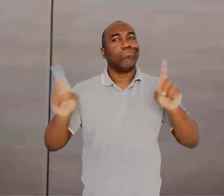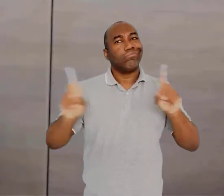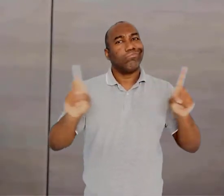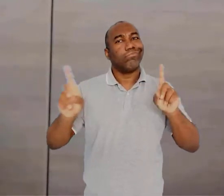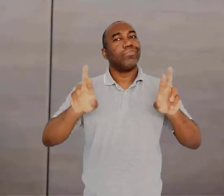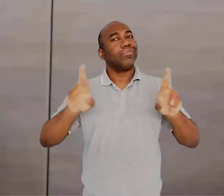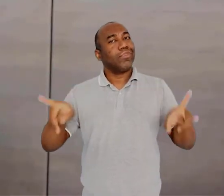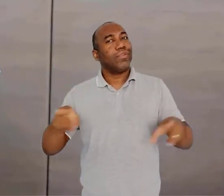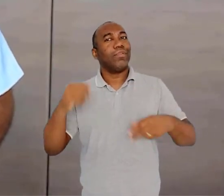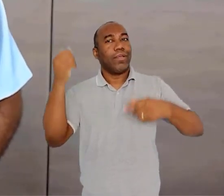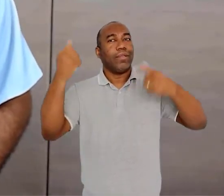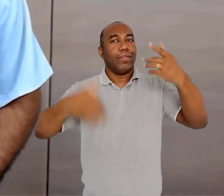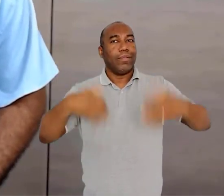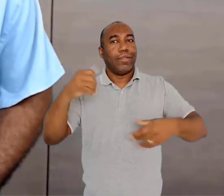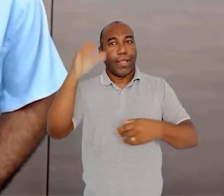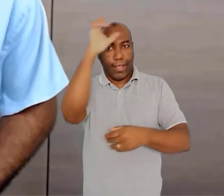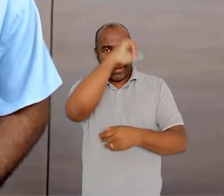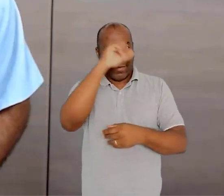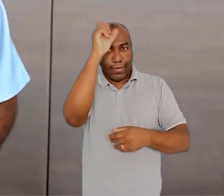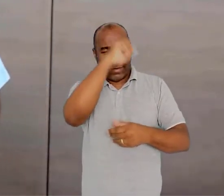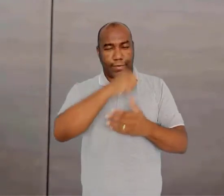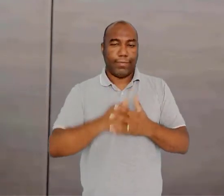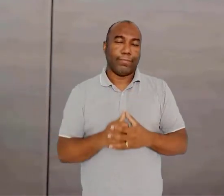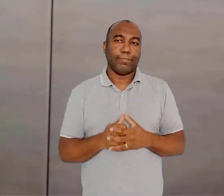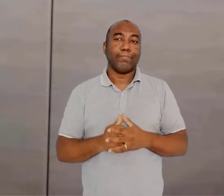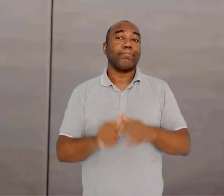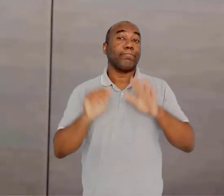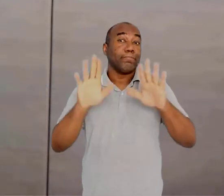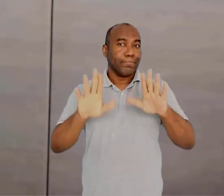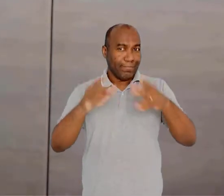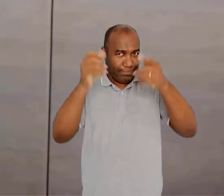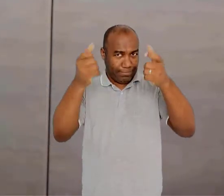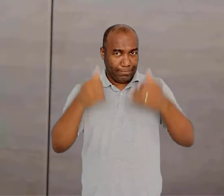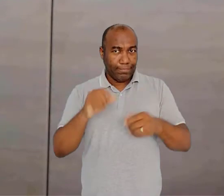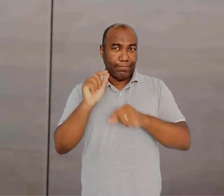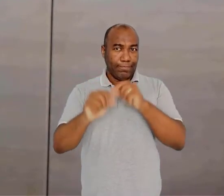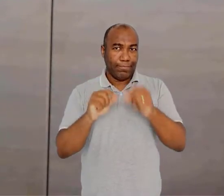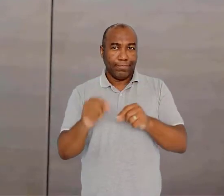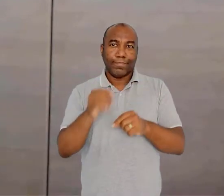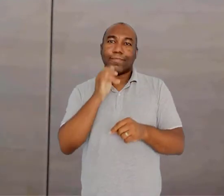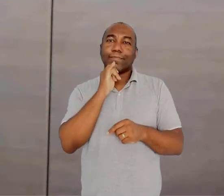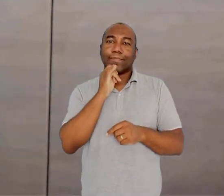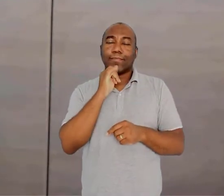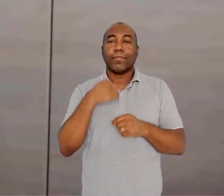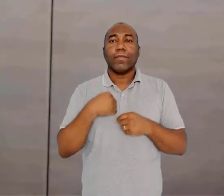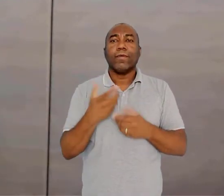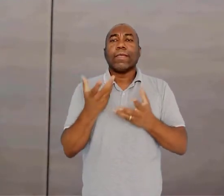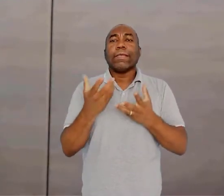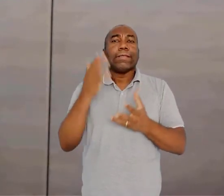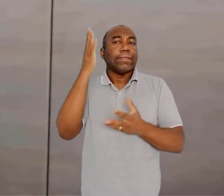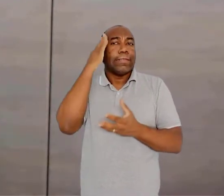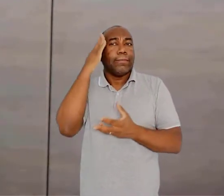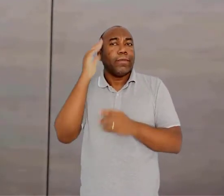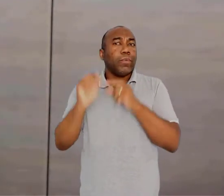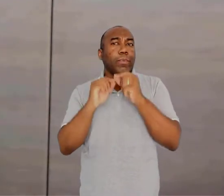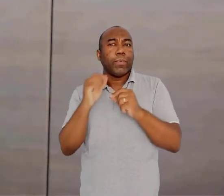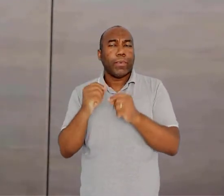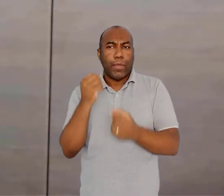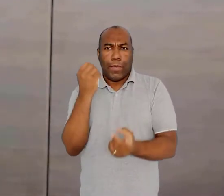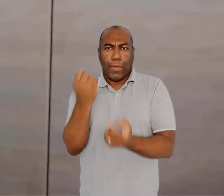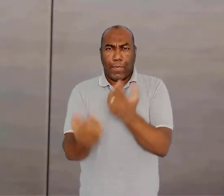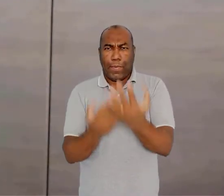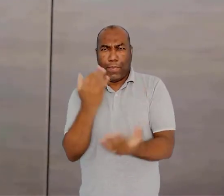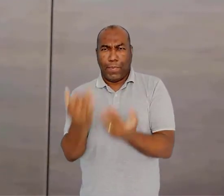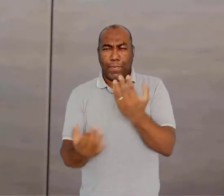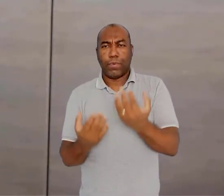completa e incompleta. Só que, pessoal, se eu quiser prever o quanto de energia que essa reação química libera,